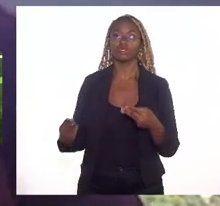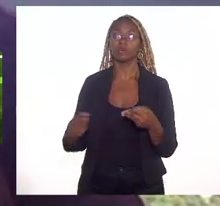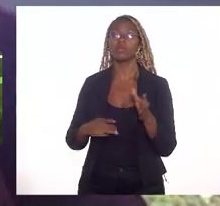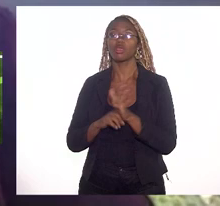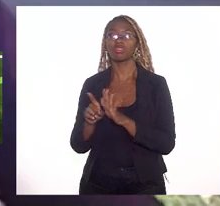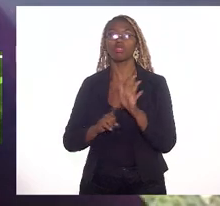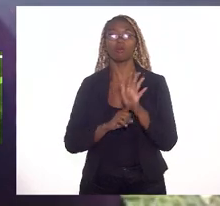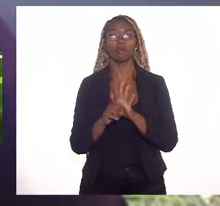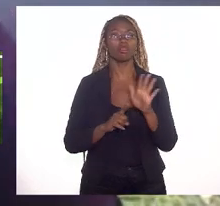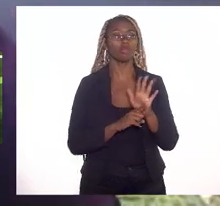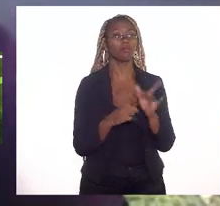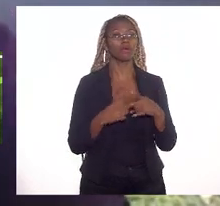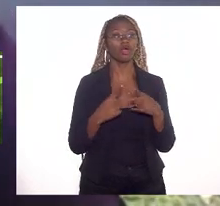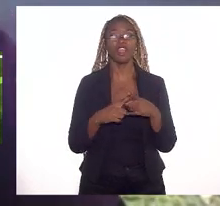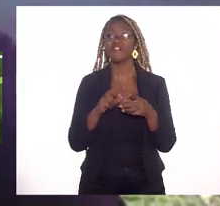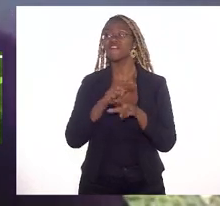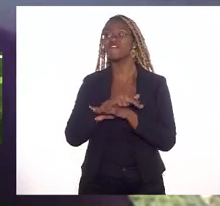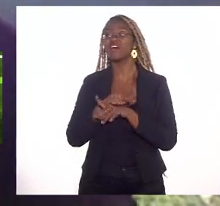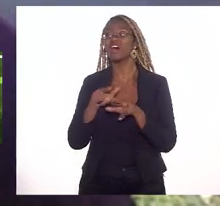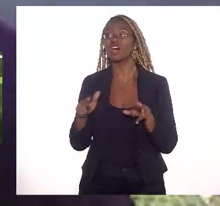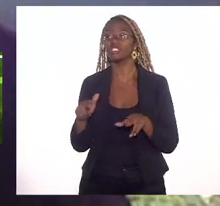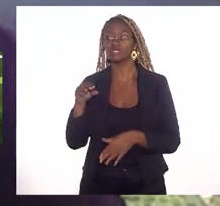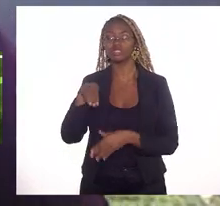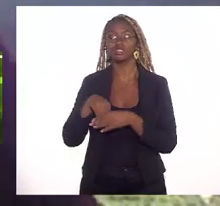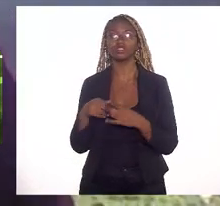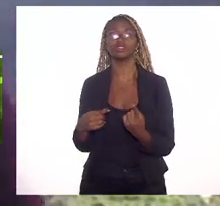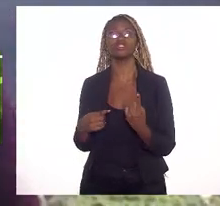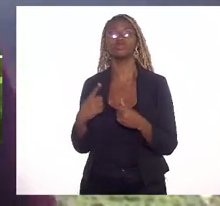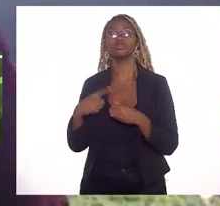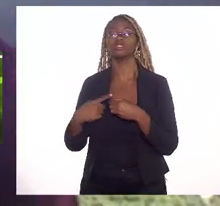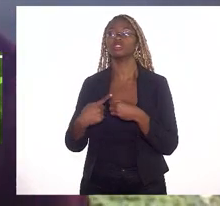unidades habilitadas dentro de um mesmo município?